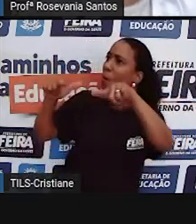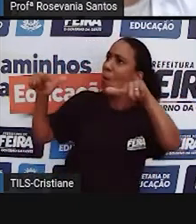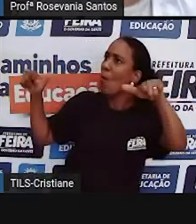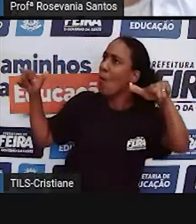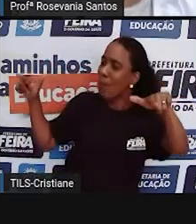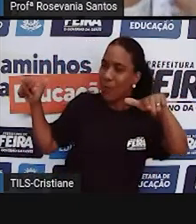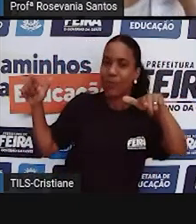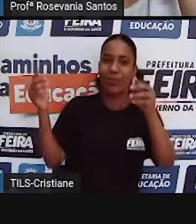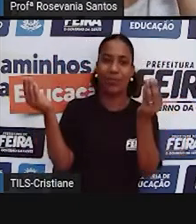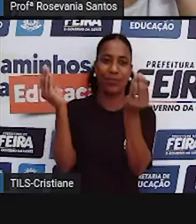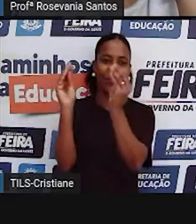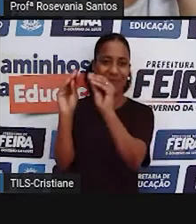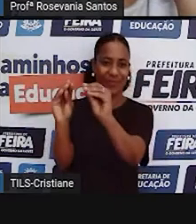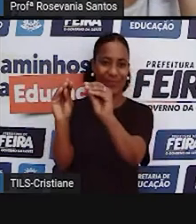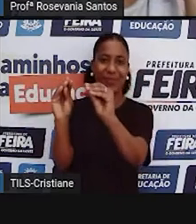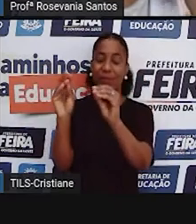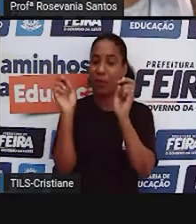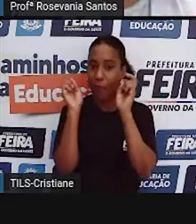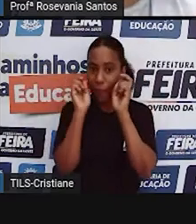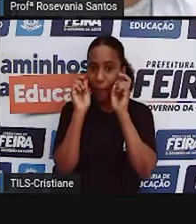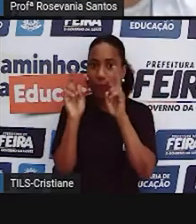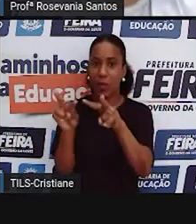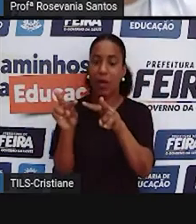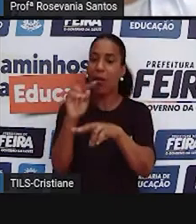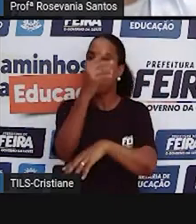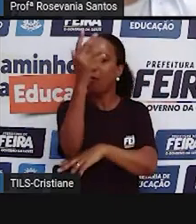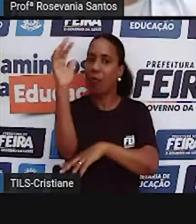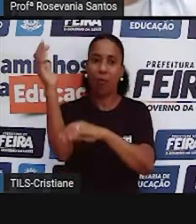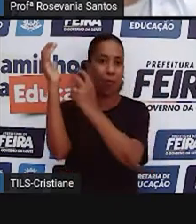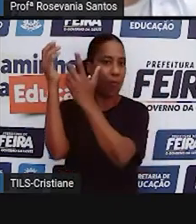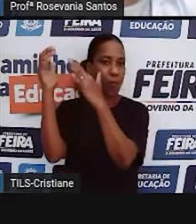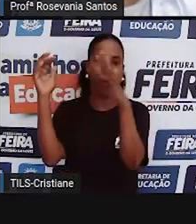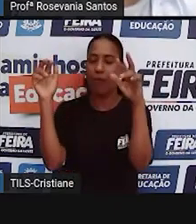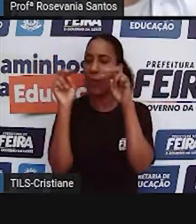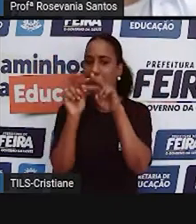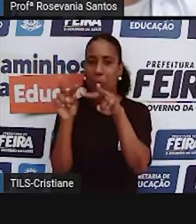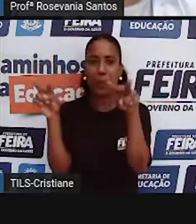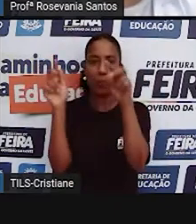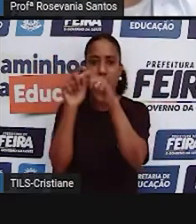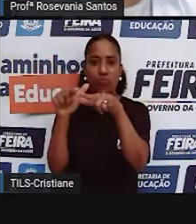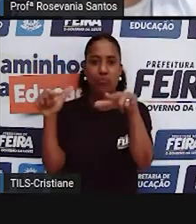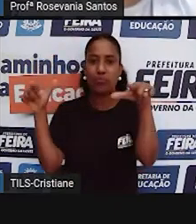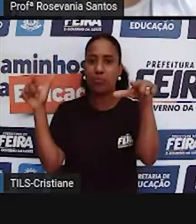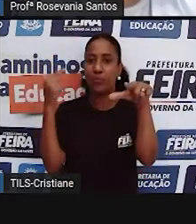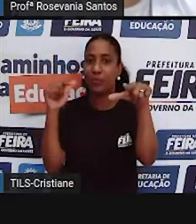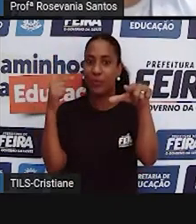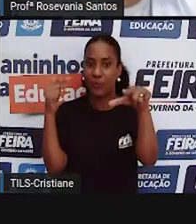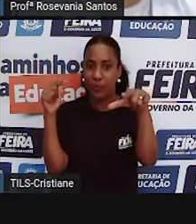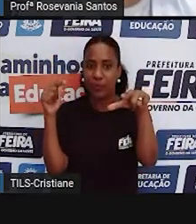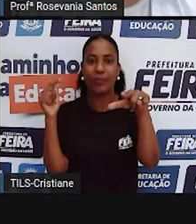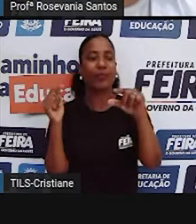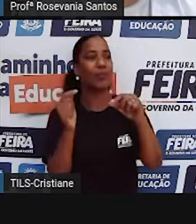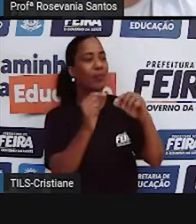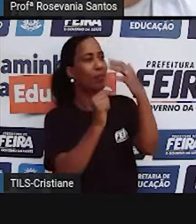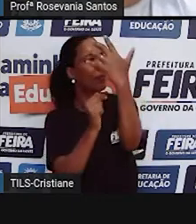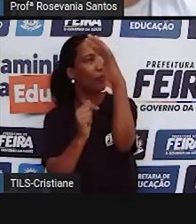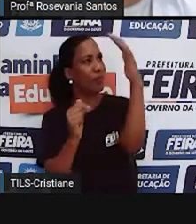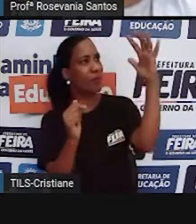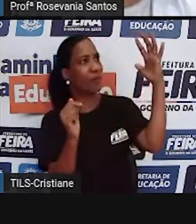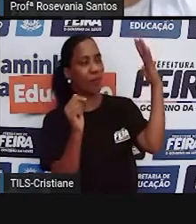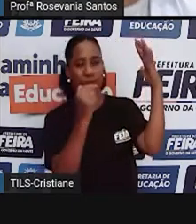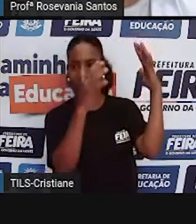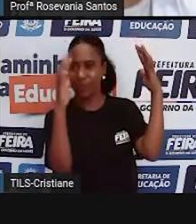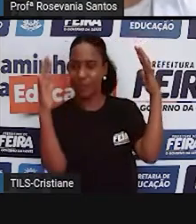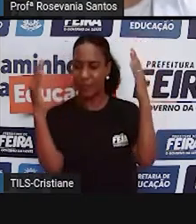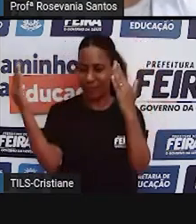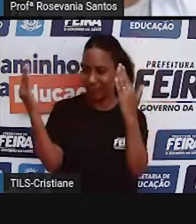essa visualização e a pessoa saber, né, em que local é que estava. Inclusive, tem alguns filmes até dos Trapalhões, né, para